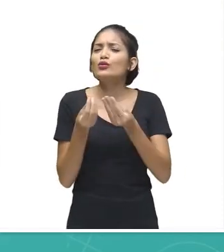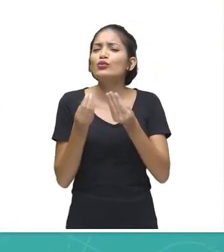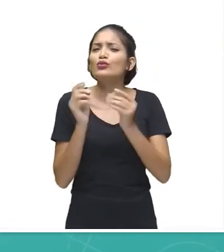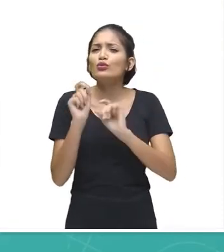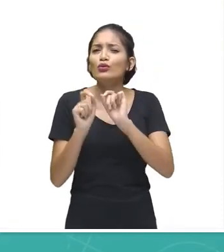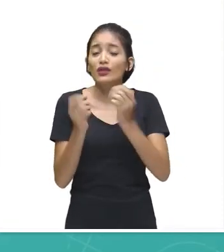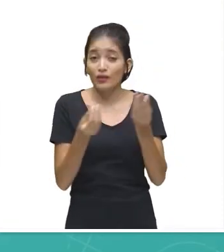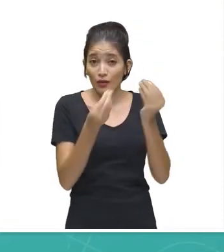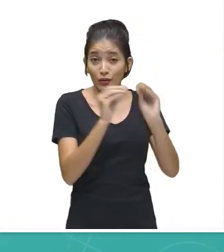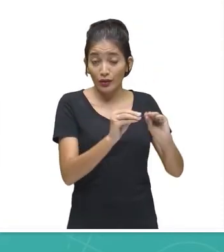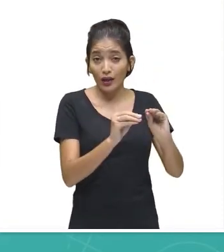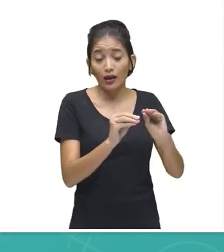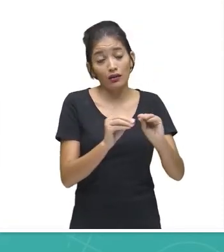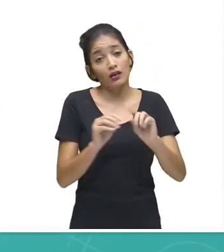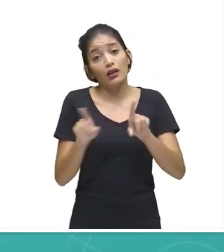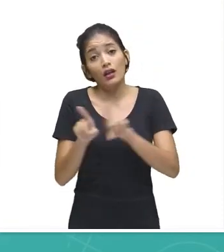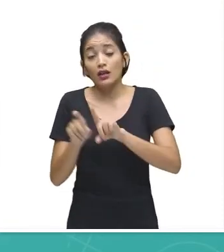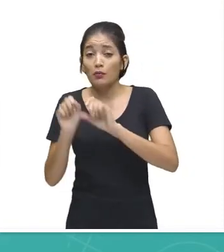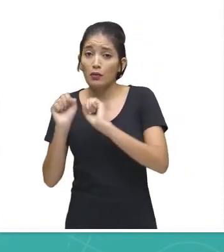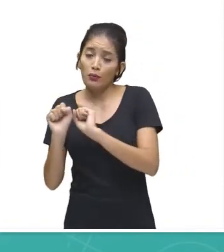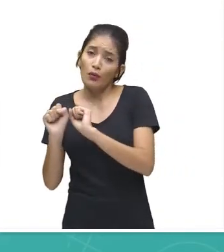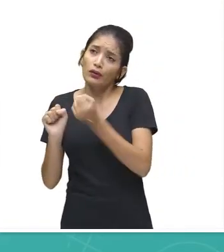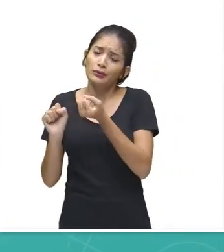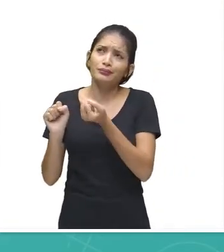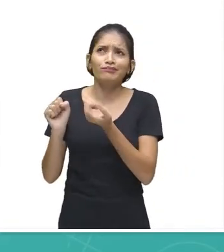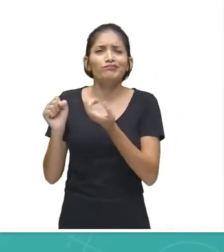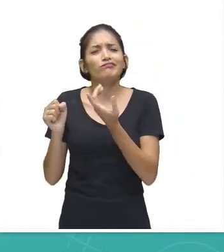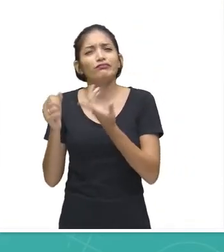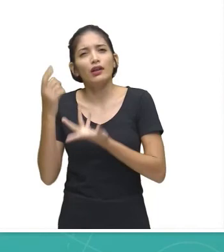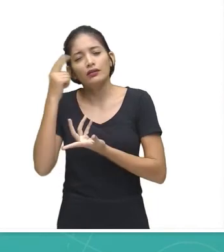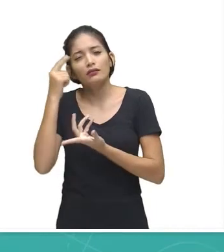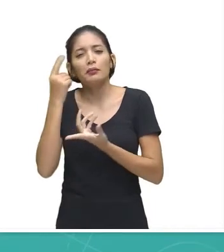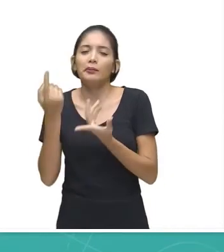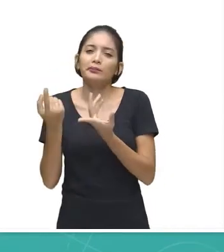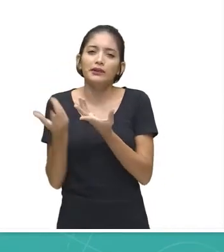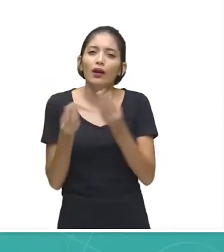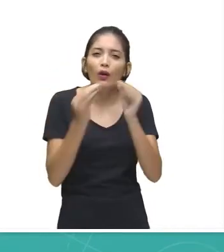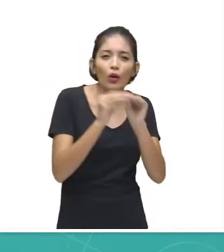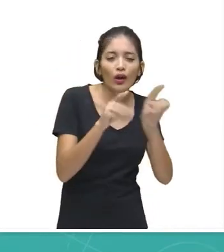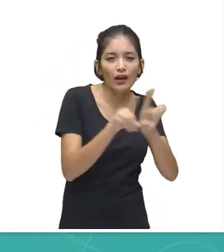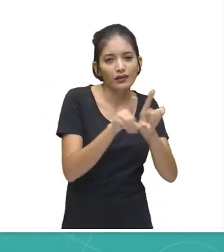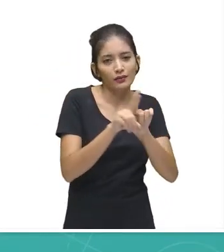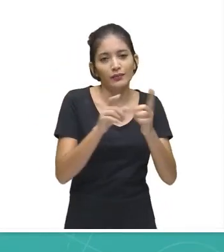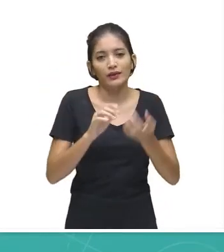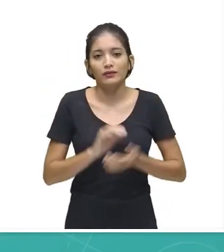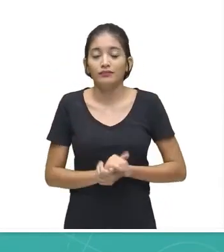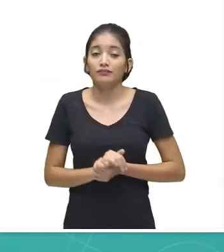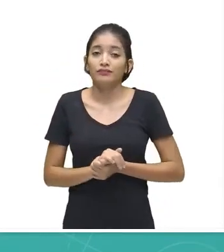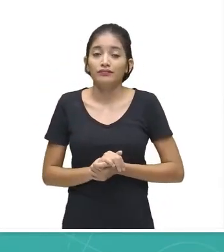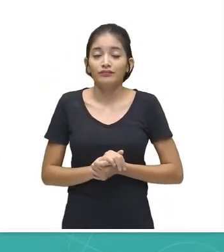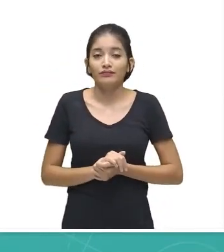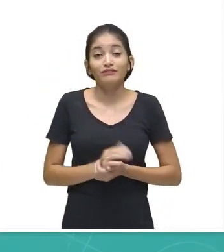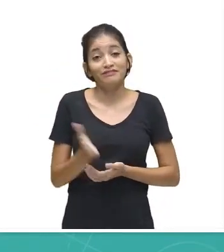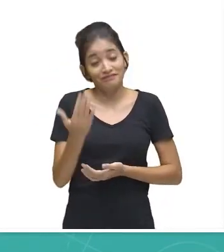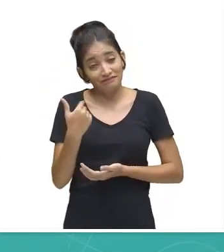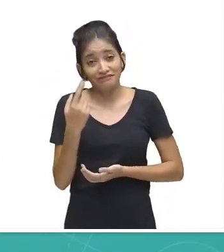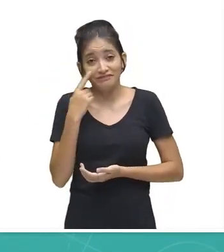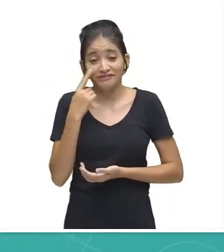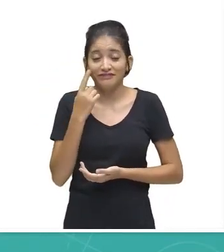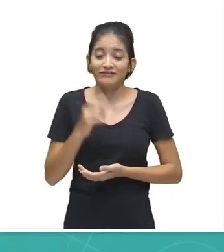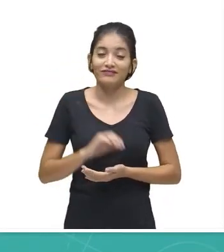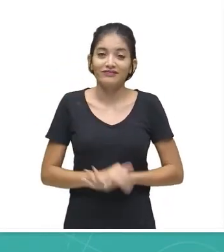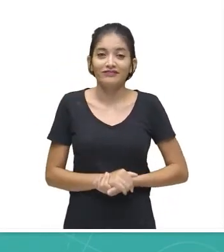E o que vocês poderiam ter colocado? Vamos lá, sexta etapa. O que